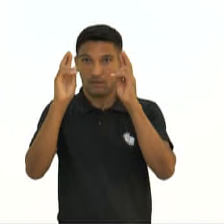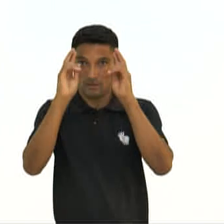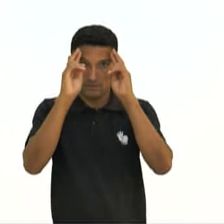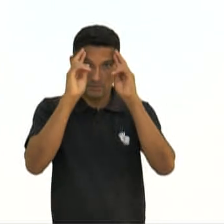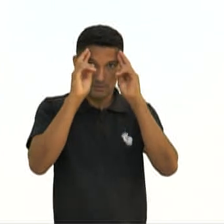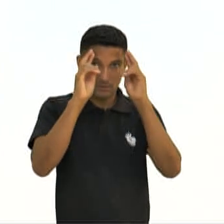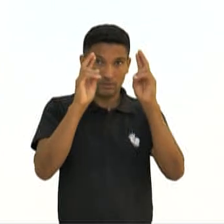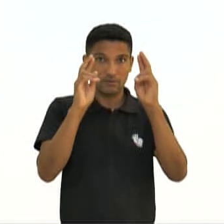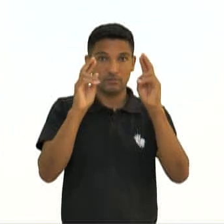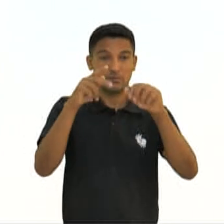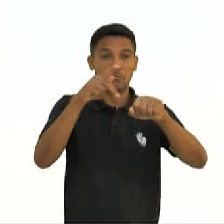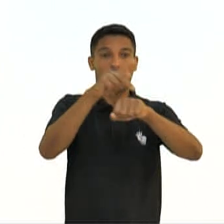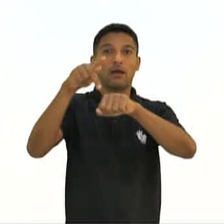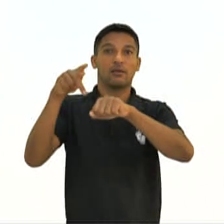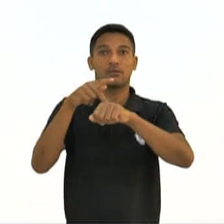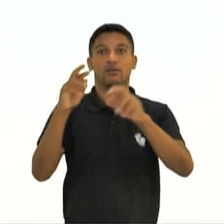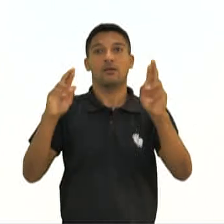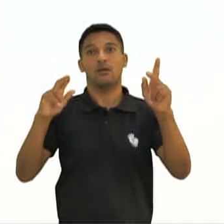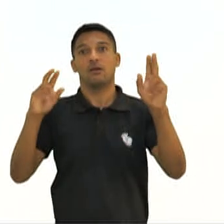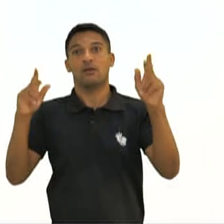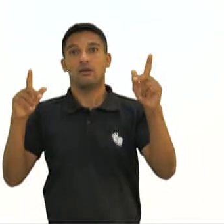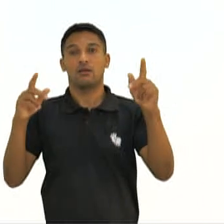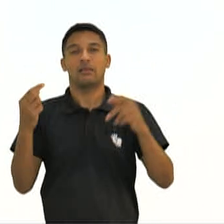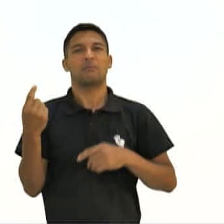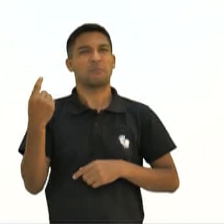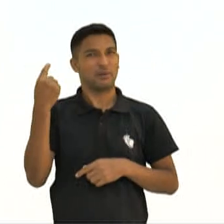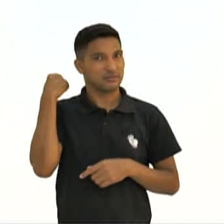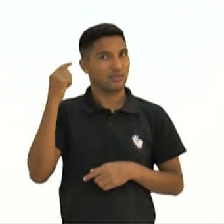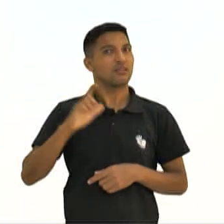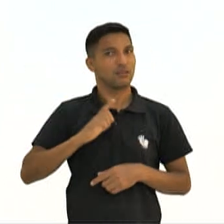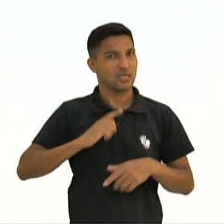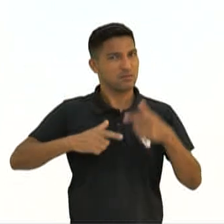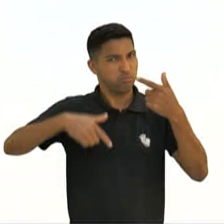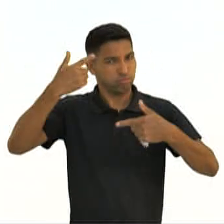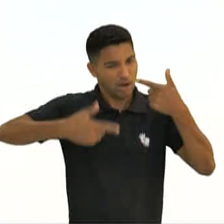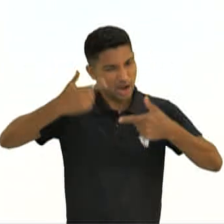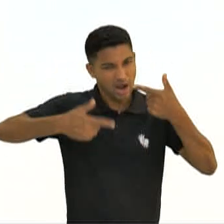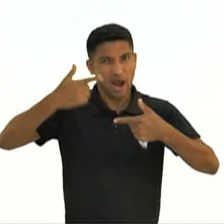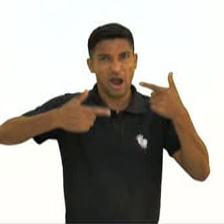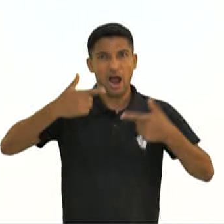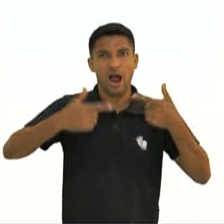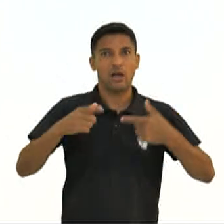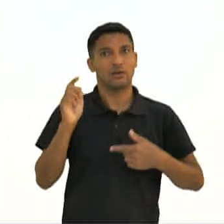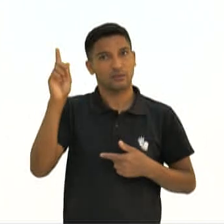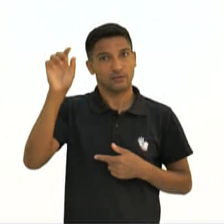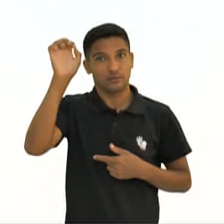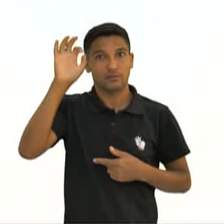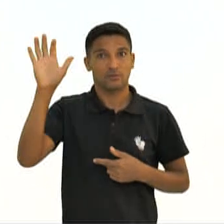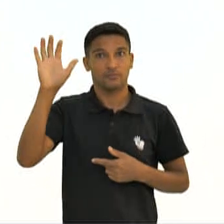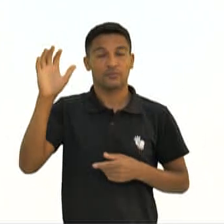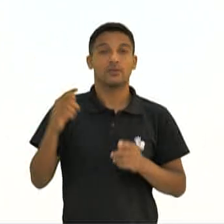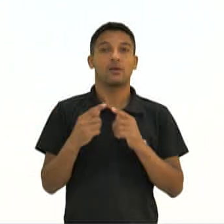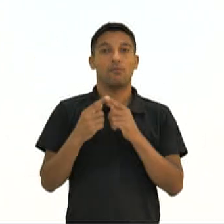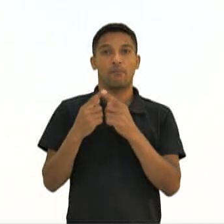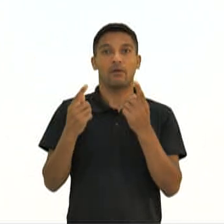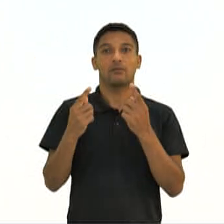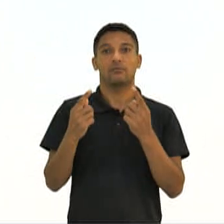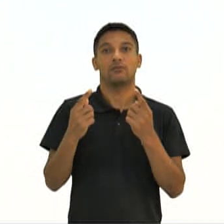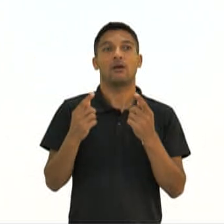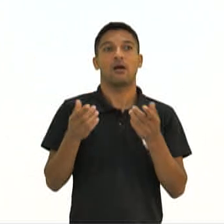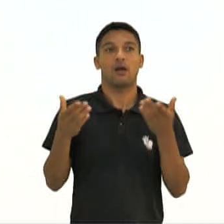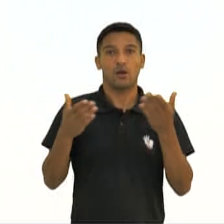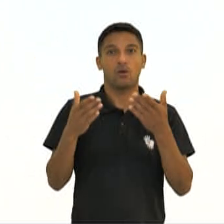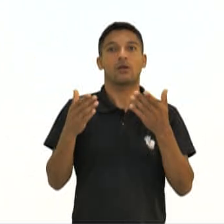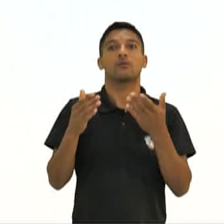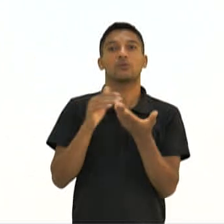diferenças entre os países, um passado até de conflitos, né? Para o bem do povo do continente. Isso é importantíssimo, essa